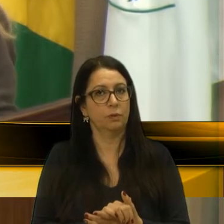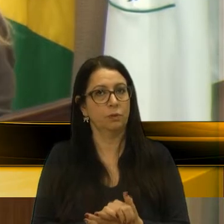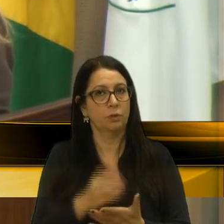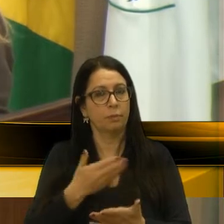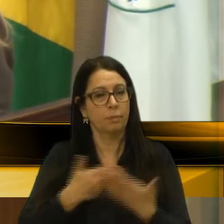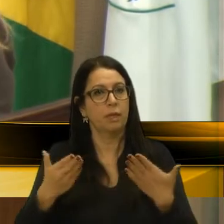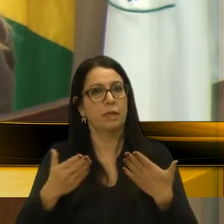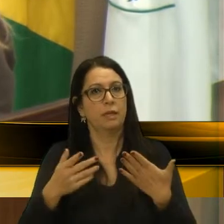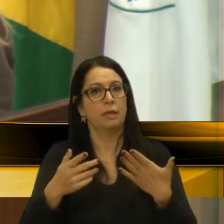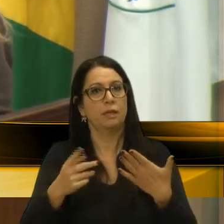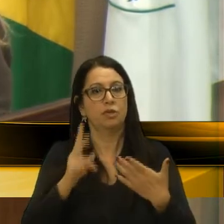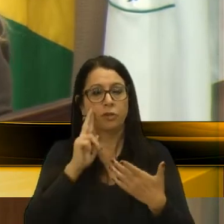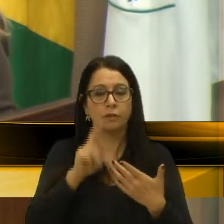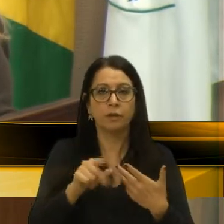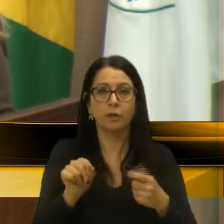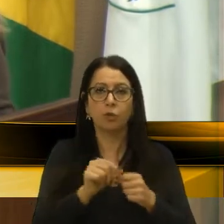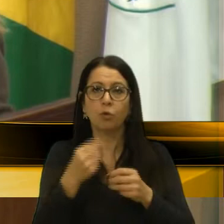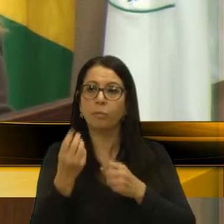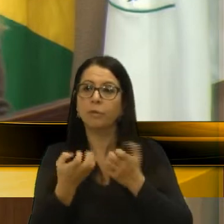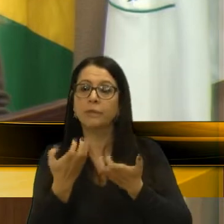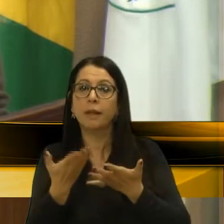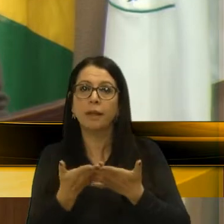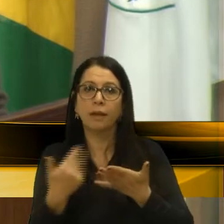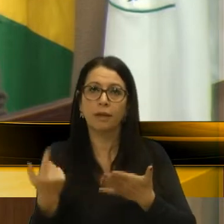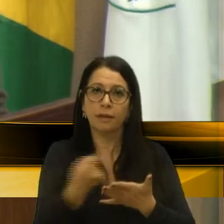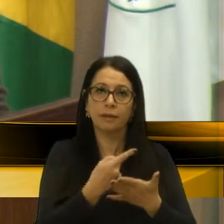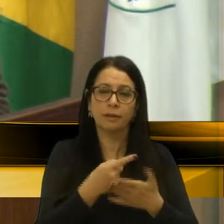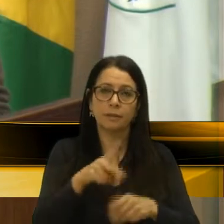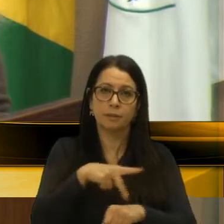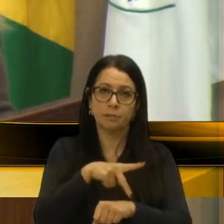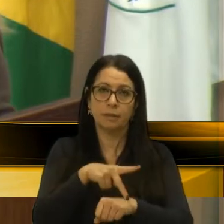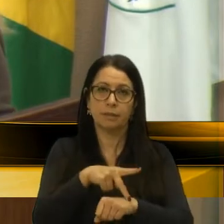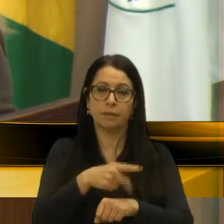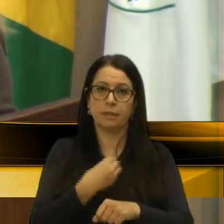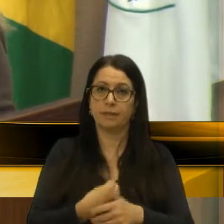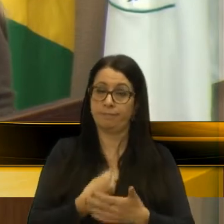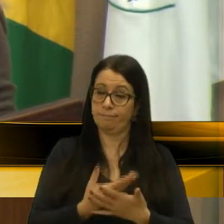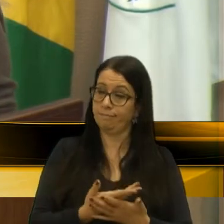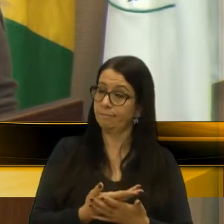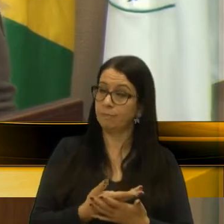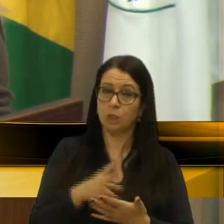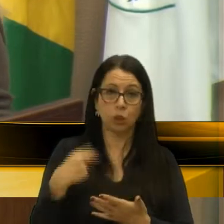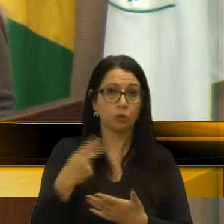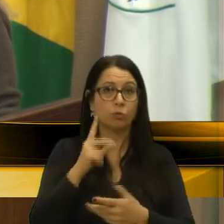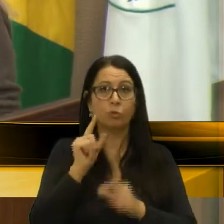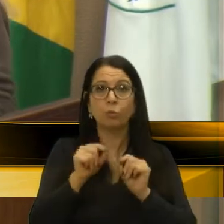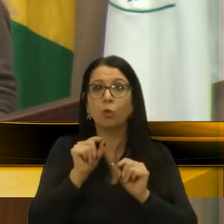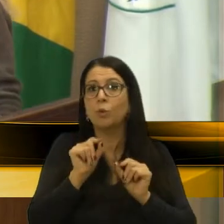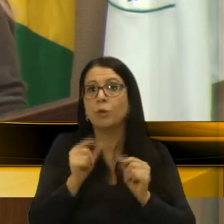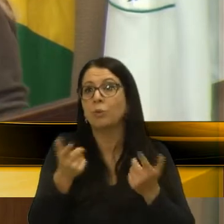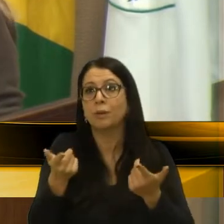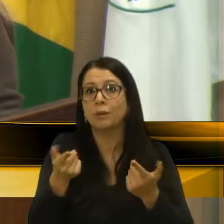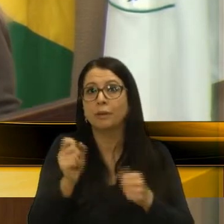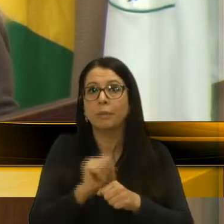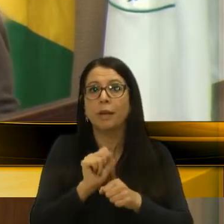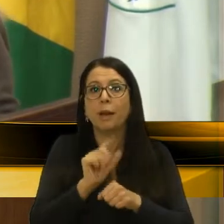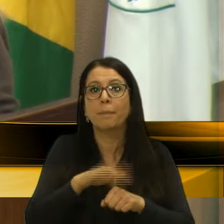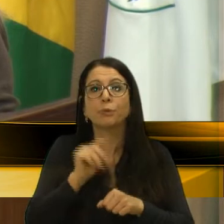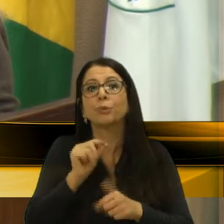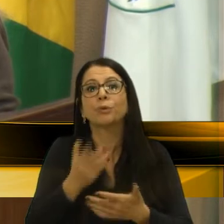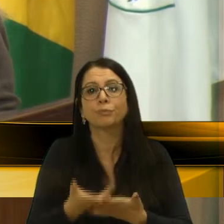e relativiza, como está relativizado nesse país, a vida, nós vamos esperar mais o quê?